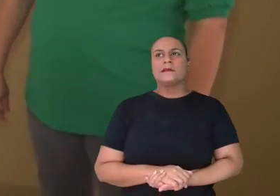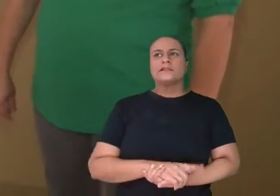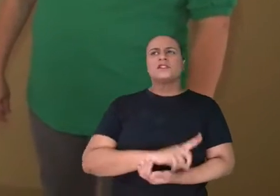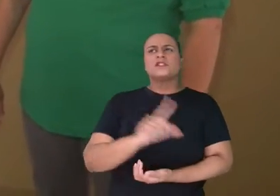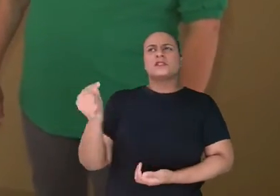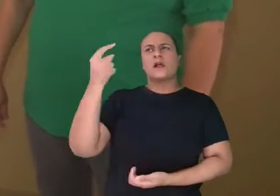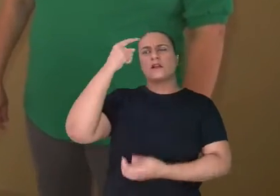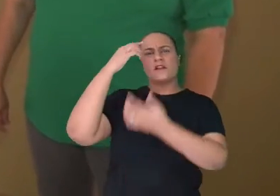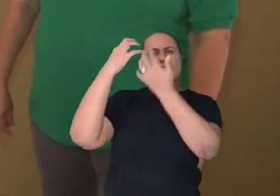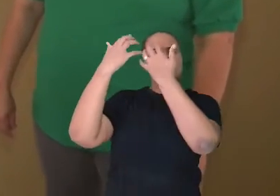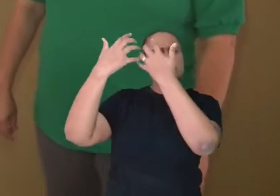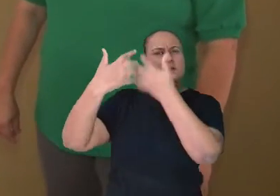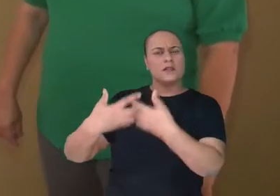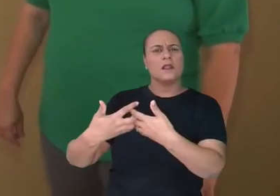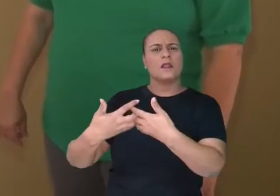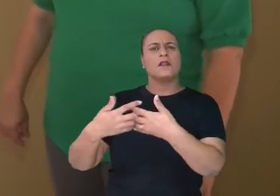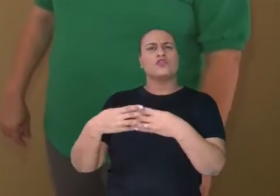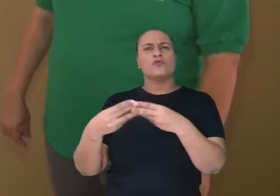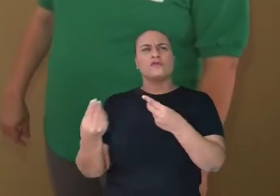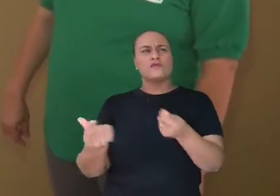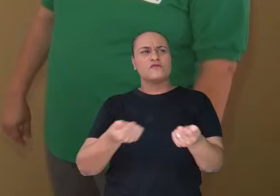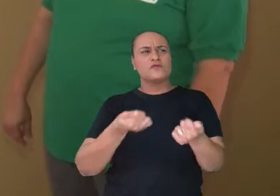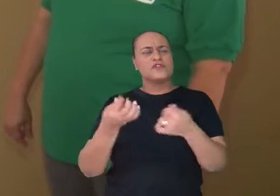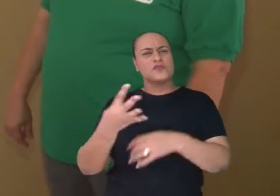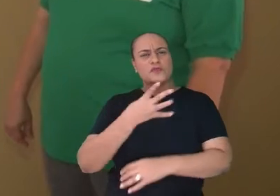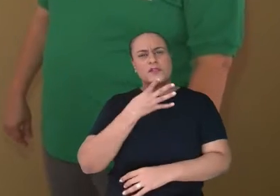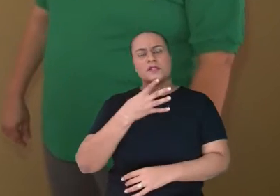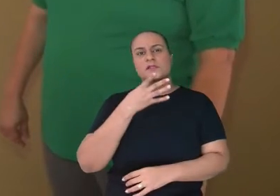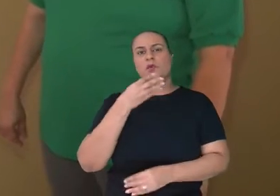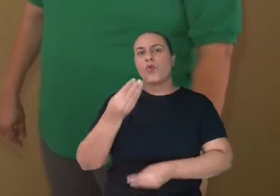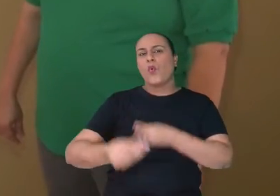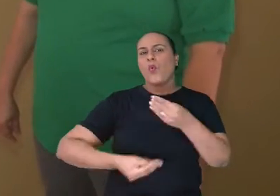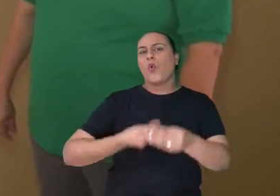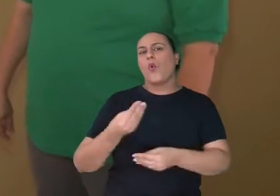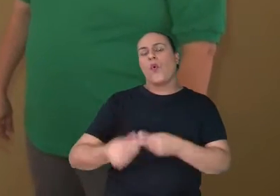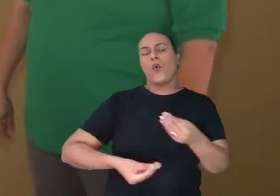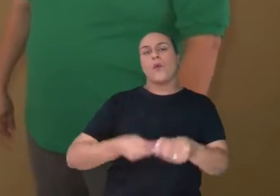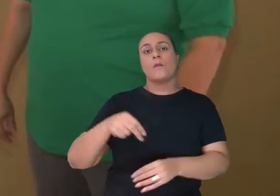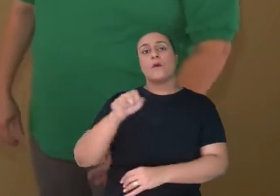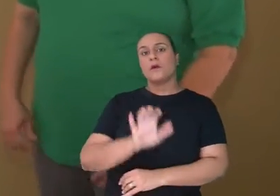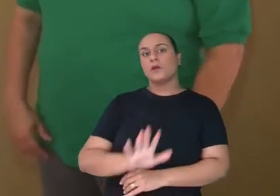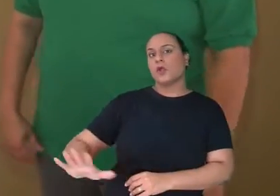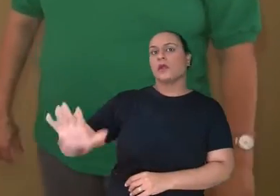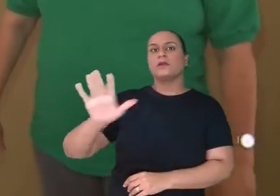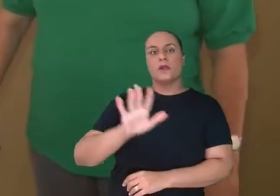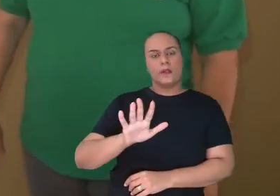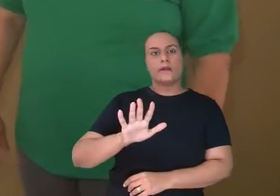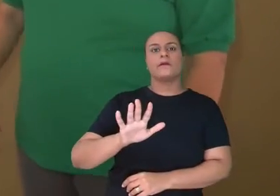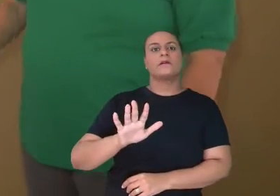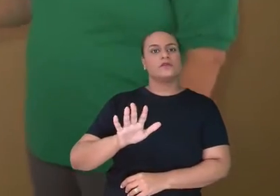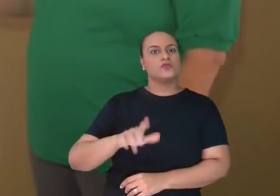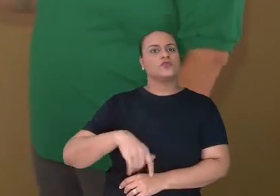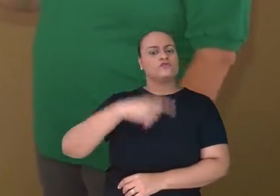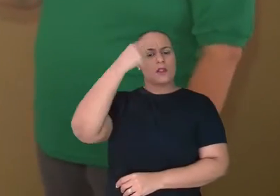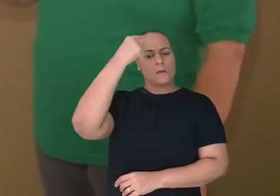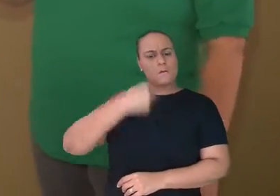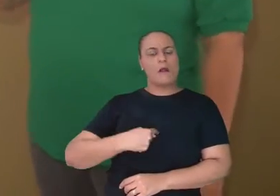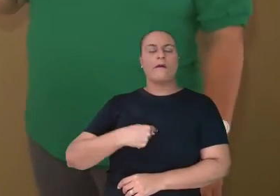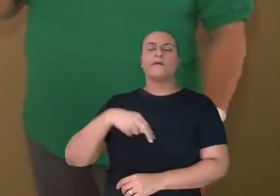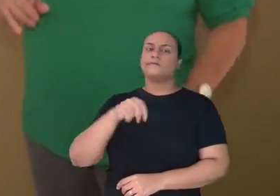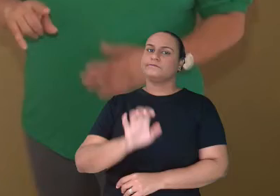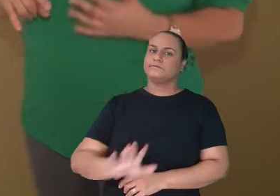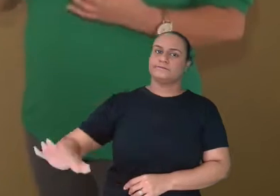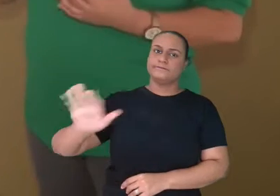um pouco sobre o que a gente viu, sobre essa construção da ideia do que é o Nordeste, do que é ser nordestino. Muito importante.